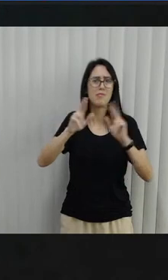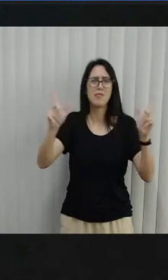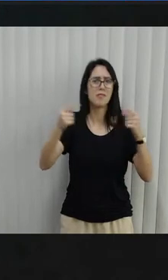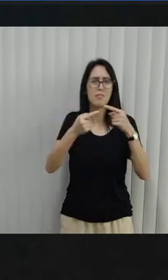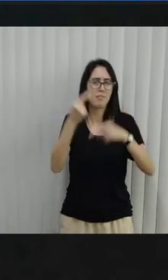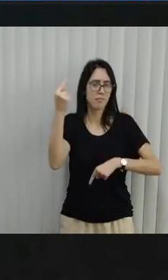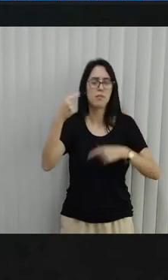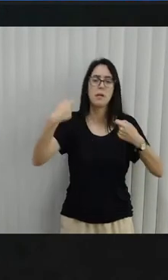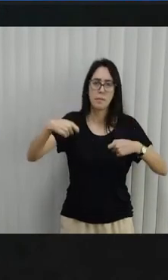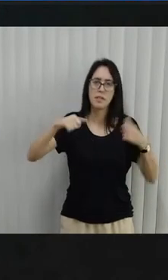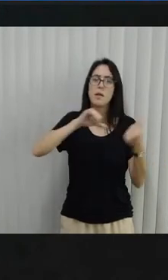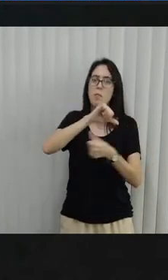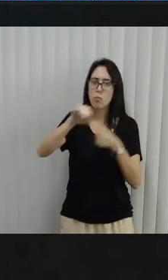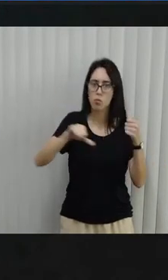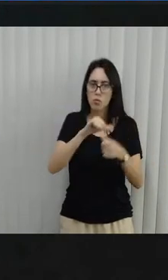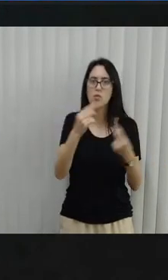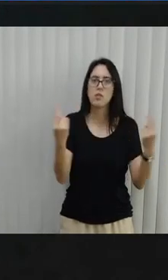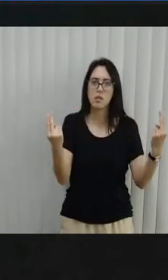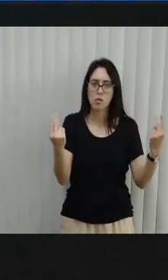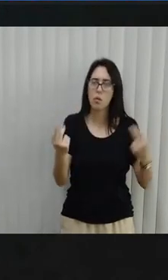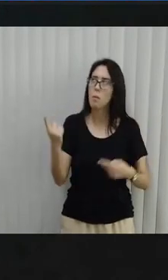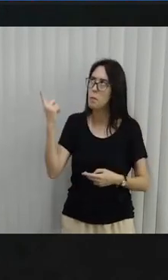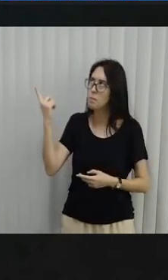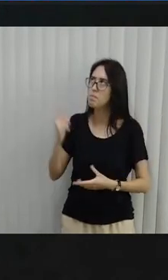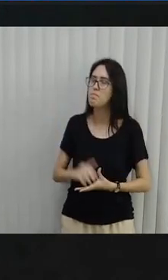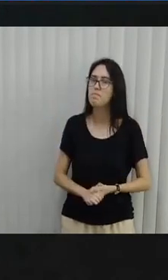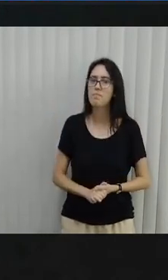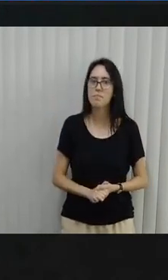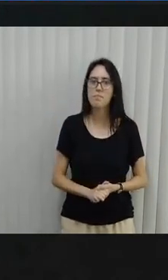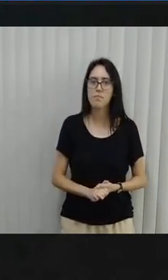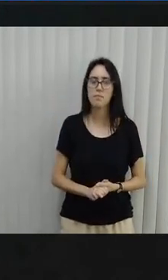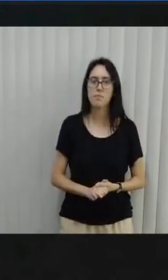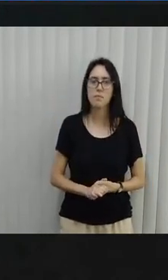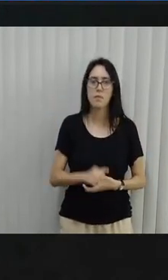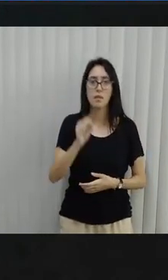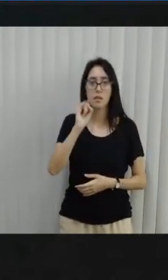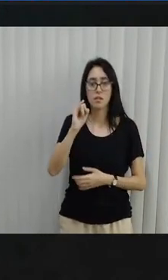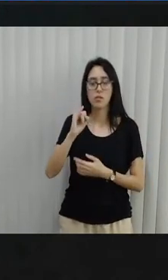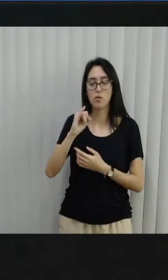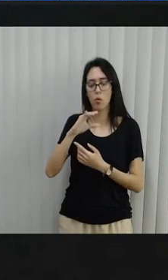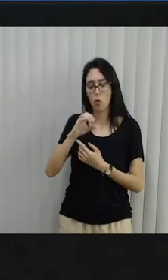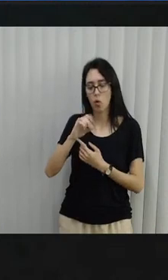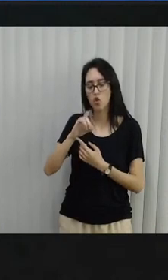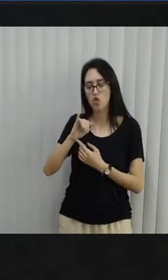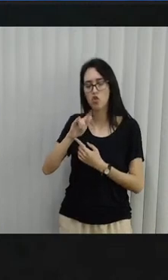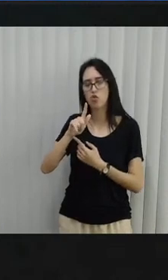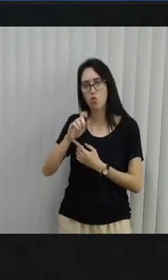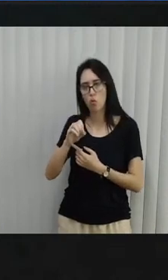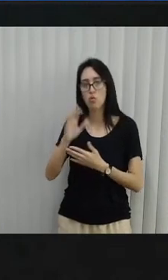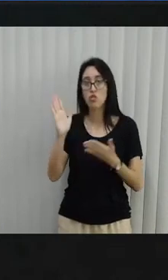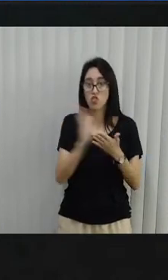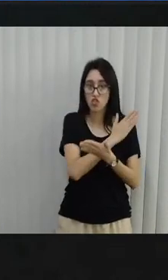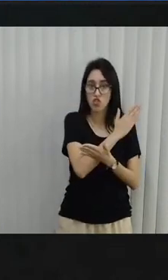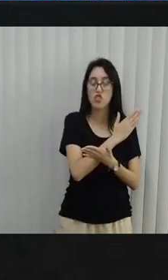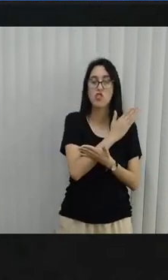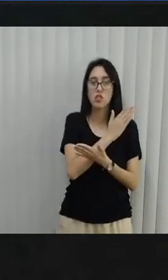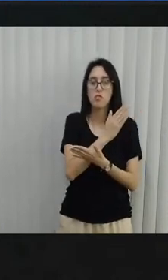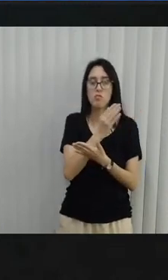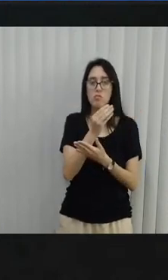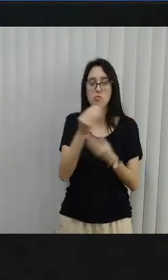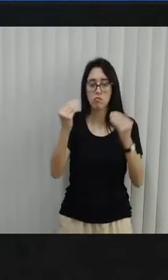alterar aqui também, opa, aqui também é menos 10. Se eu tirar todo esse código aqui do Mova, colocar o mover